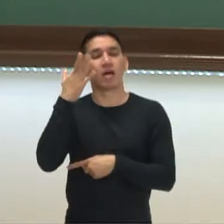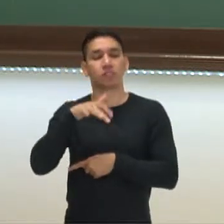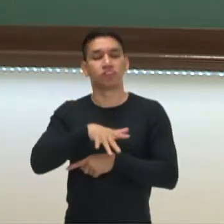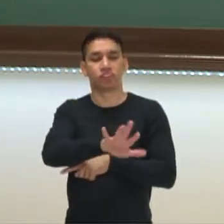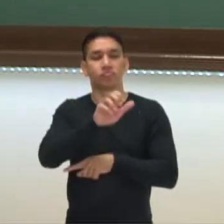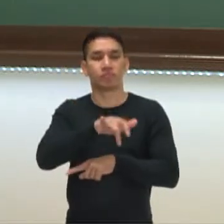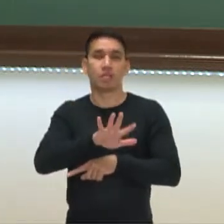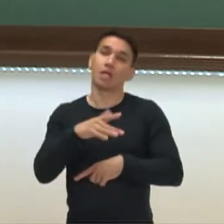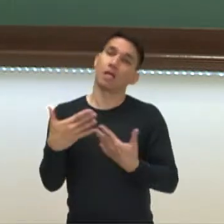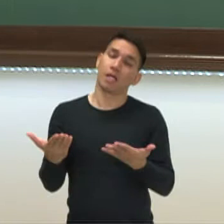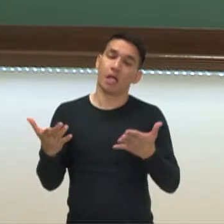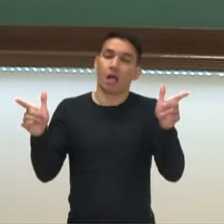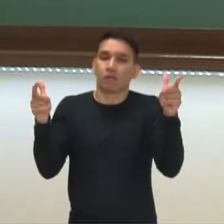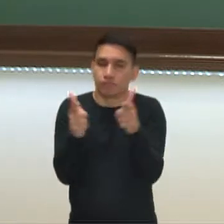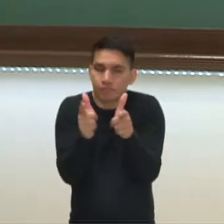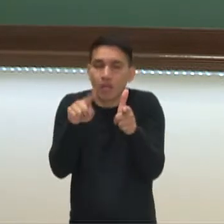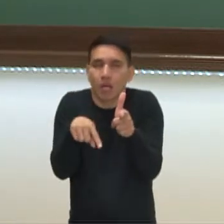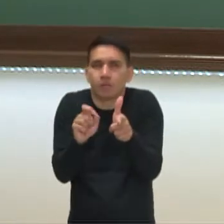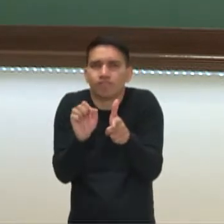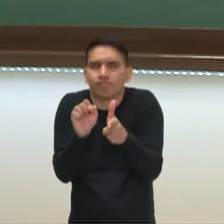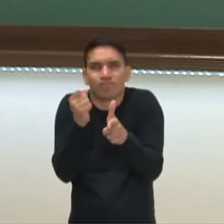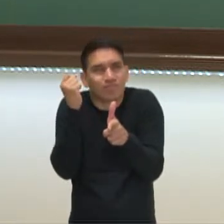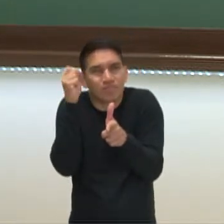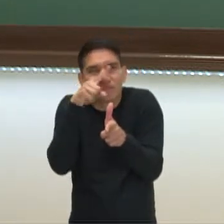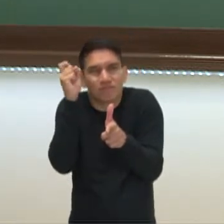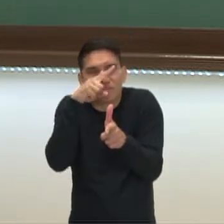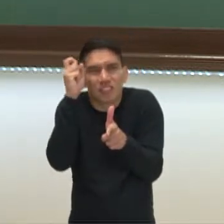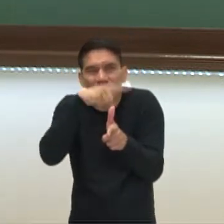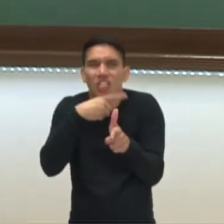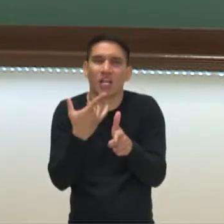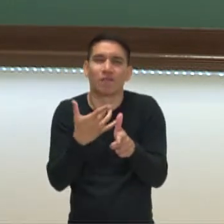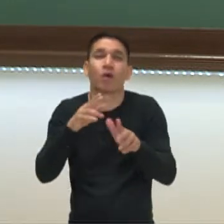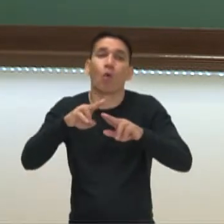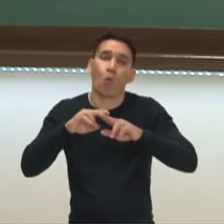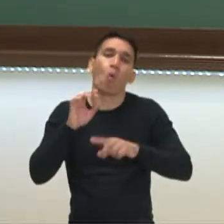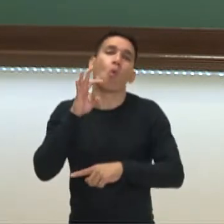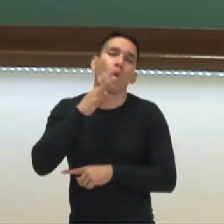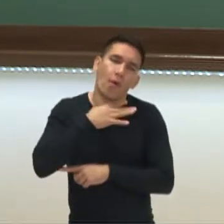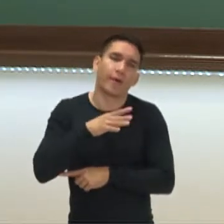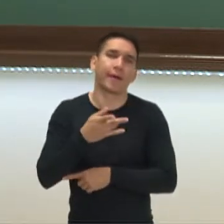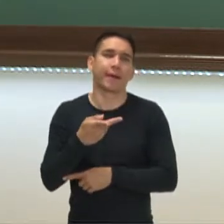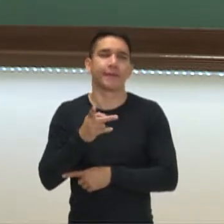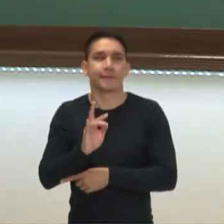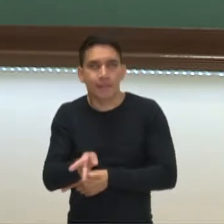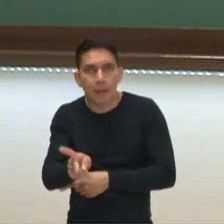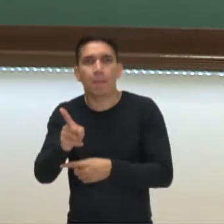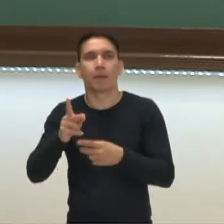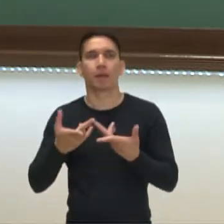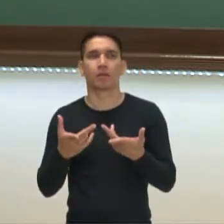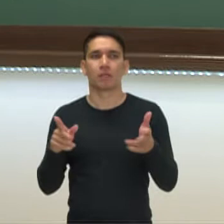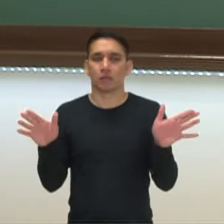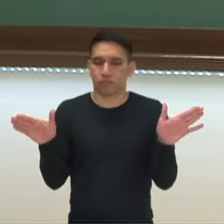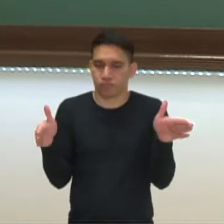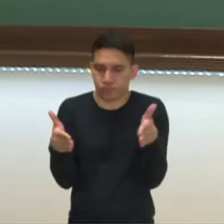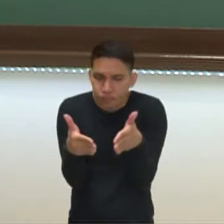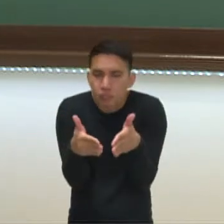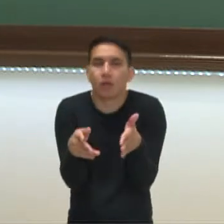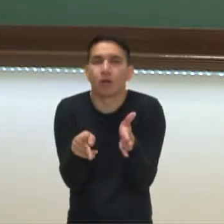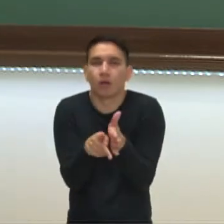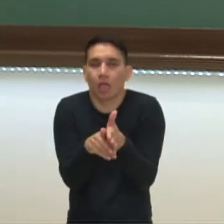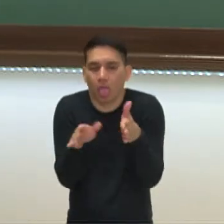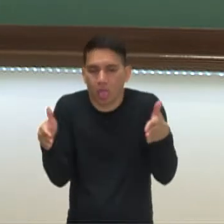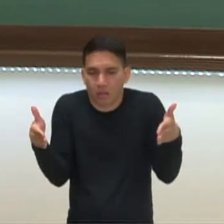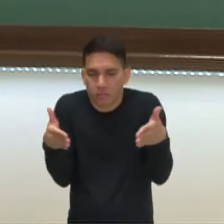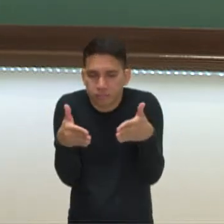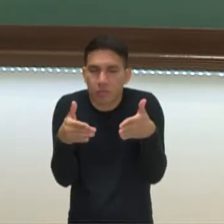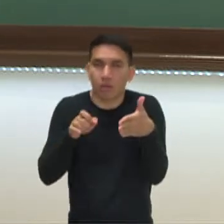aqui, tá? O fluxo claro que o fluxo é o mesmo, porque se aqui acumula, aqui vira um gargalo que nós chamamos. Então o